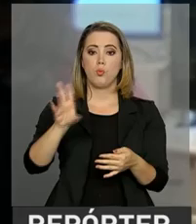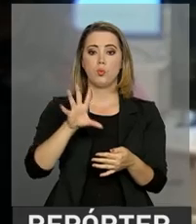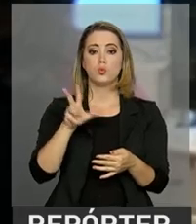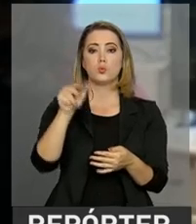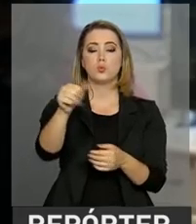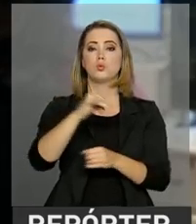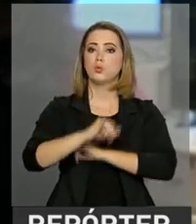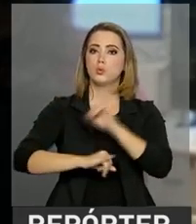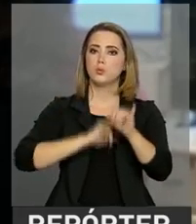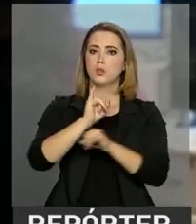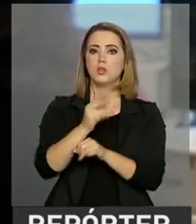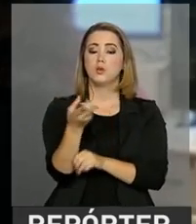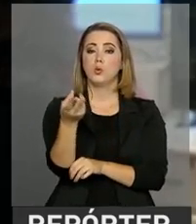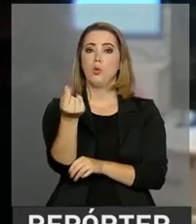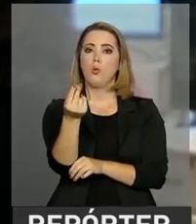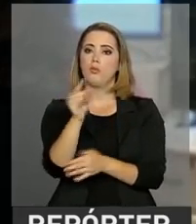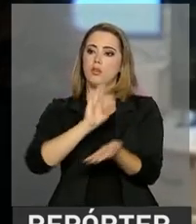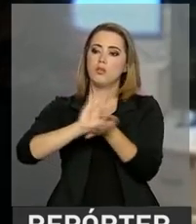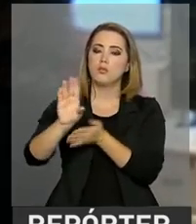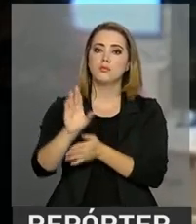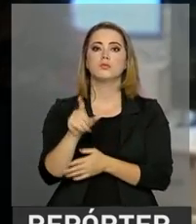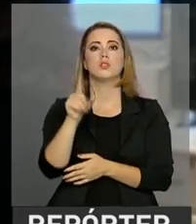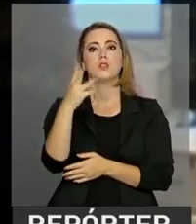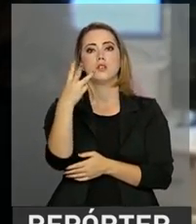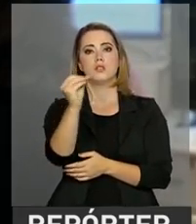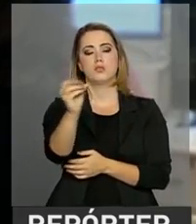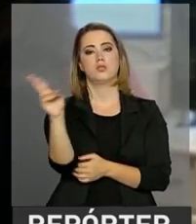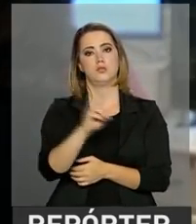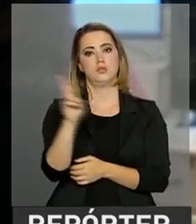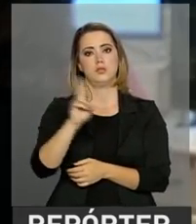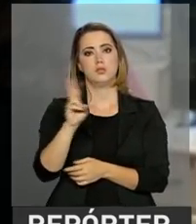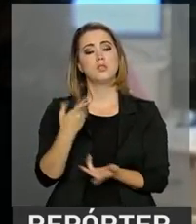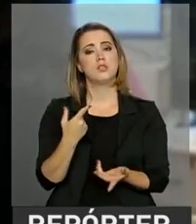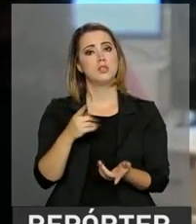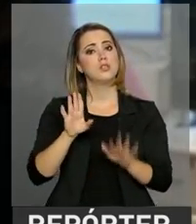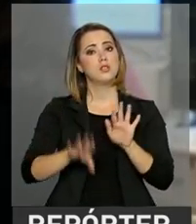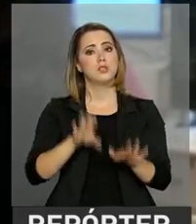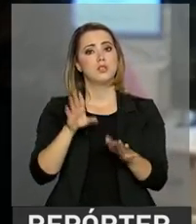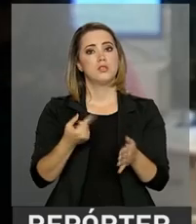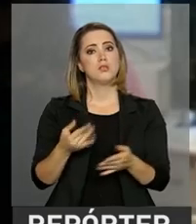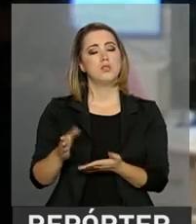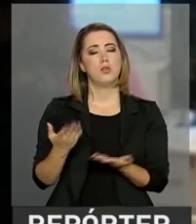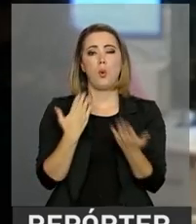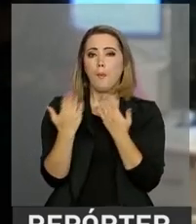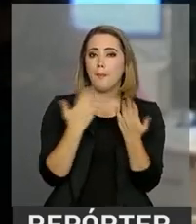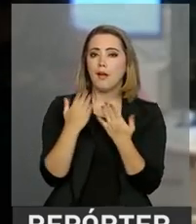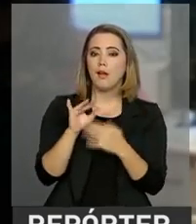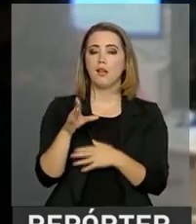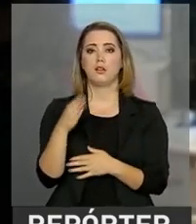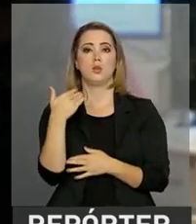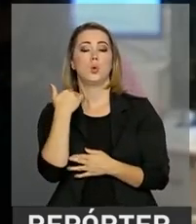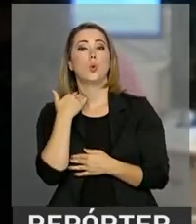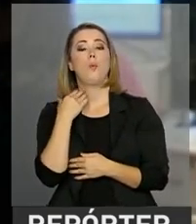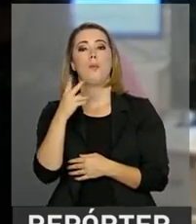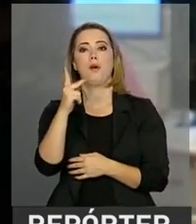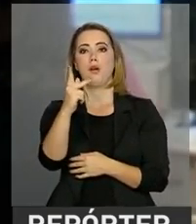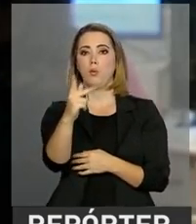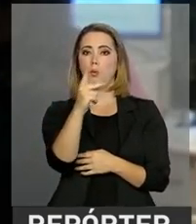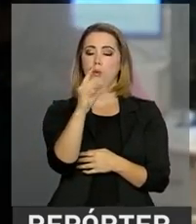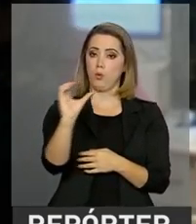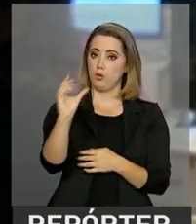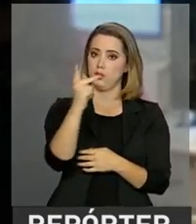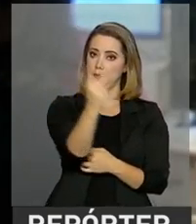o valor mínimo para aplicação é de r$30 e geralmente rende mais que a poupança tradicional time